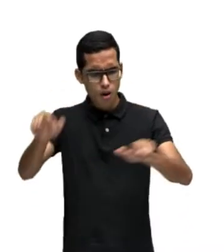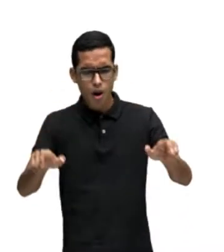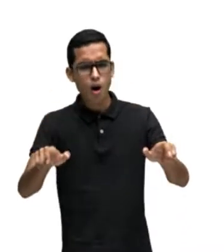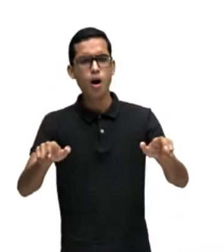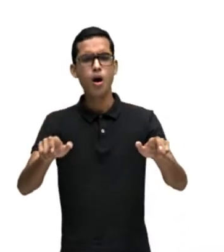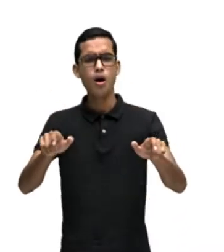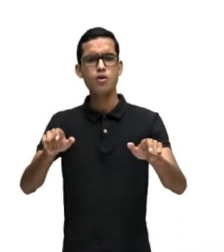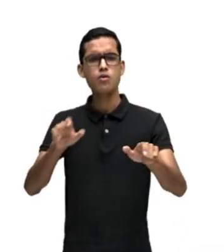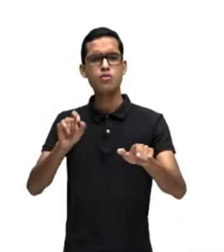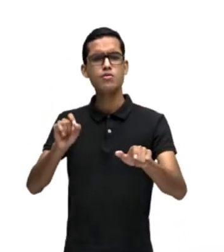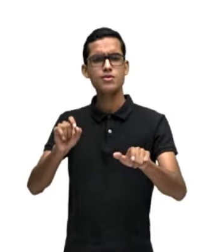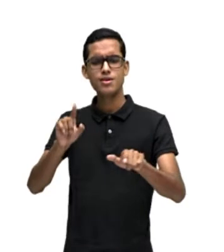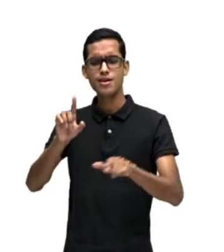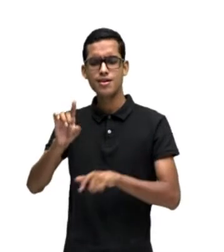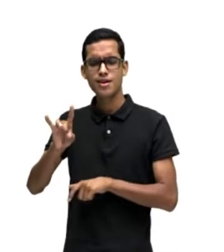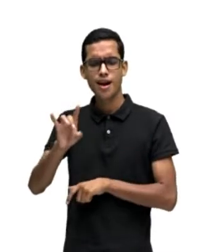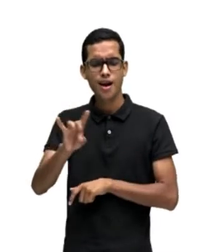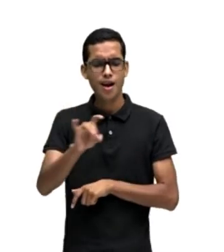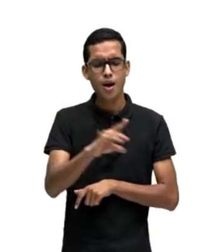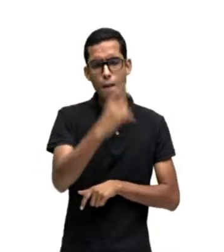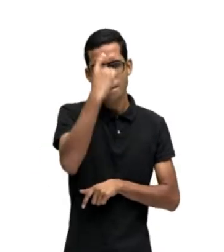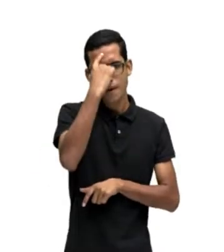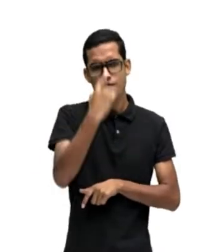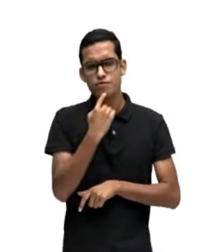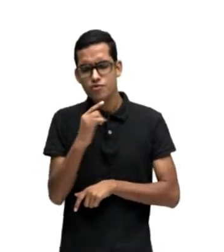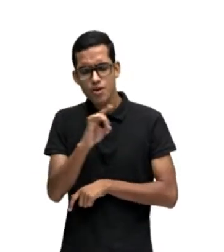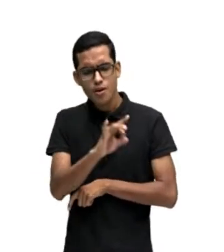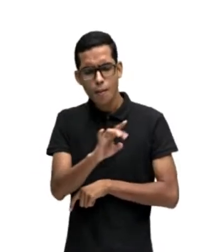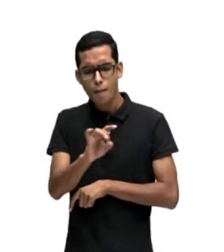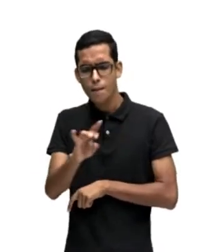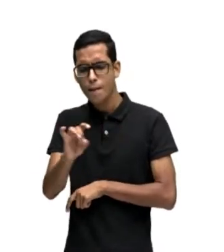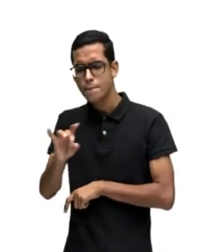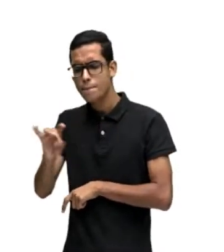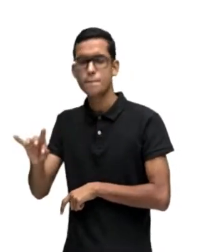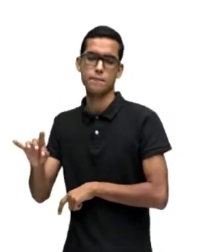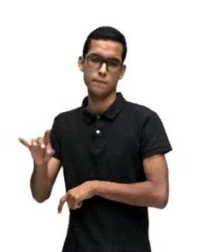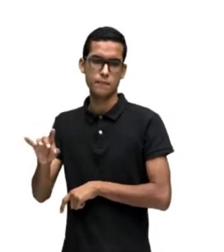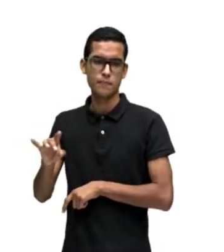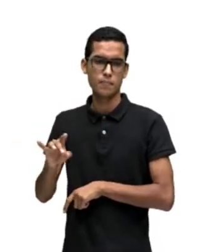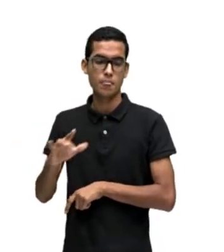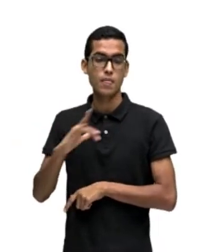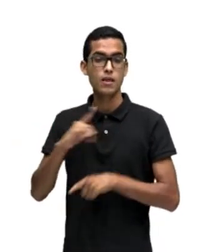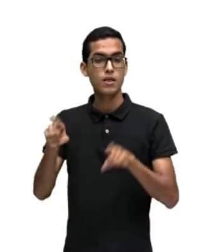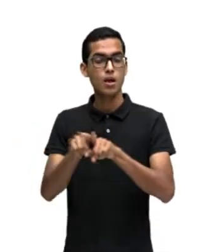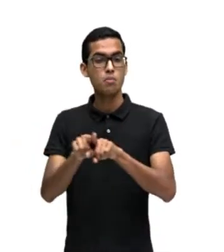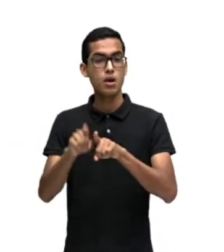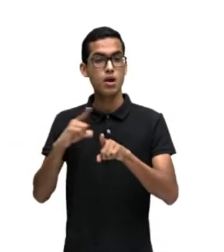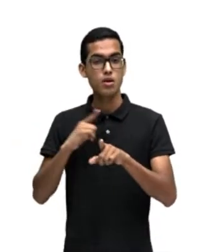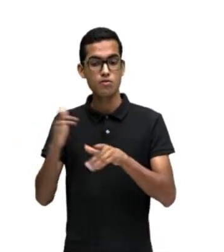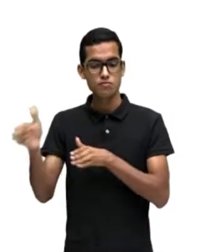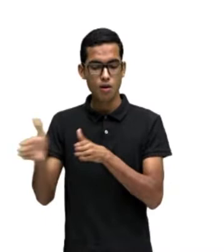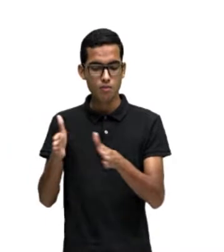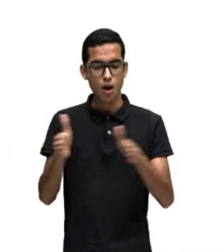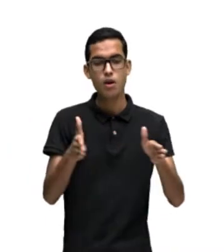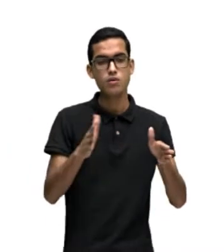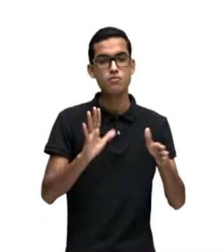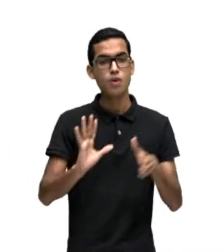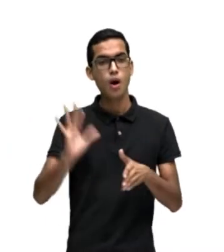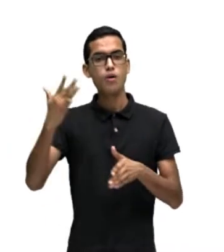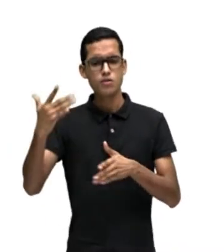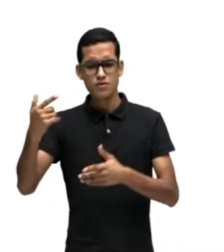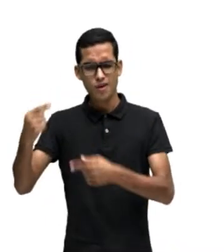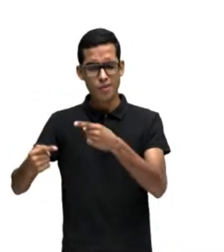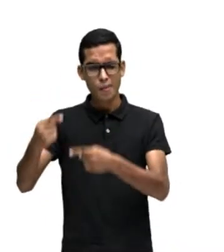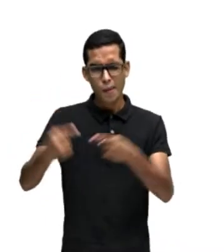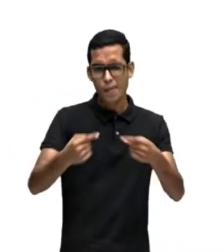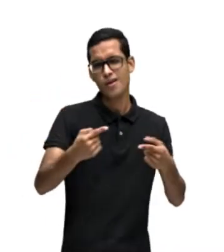eles fazem. Um desenvolvimento, que é o momento que aparecem os conflitos, e a solução dos conflitos. É como se tivesse